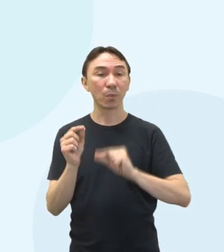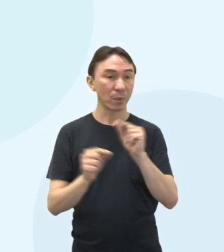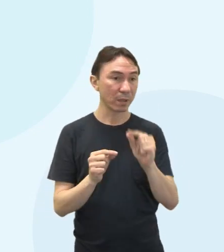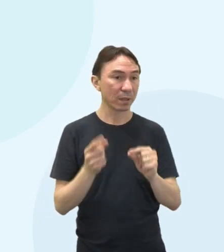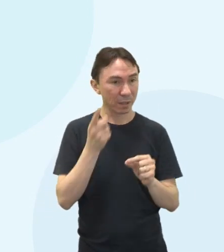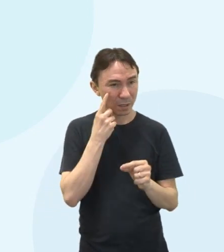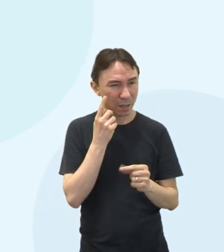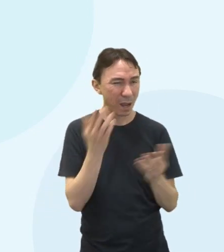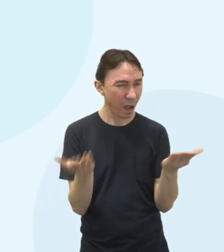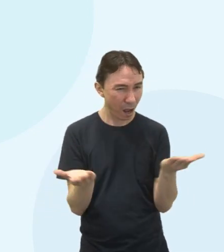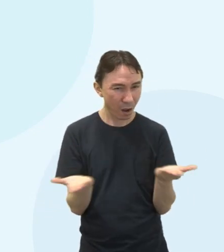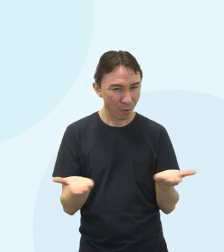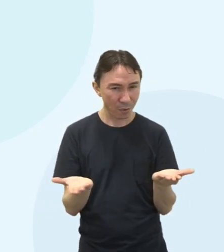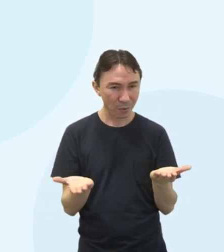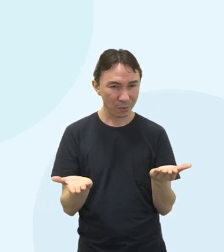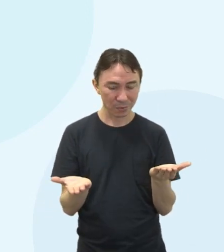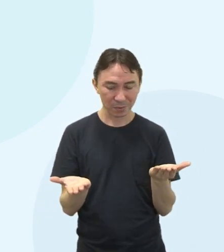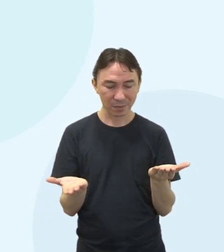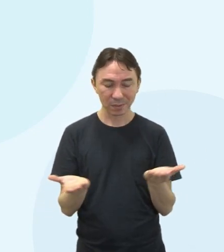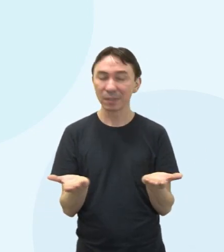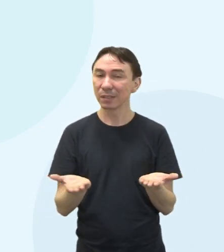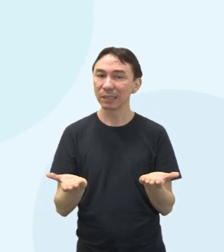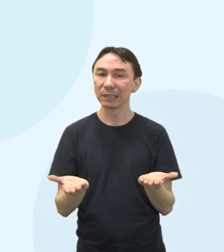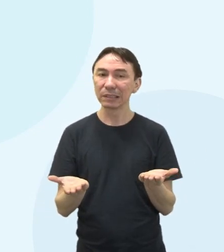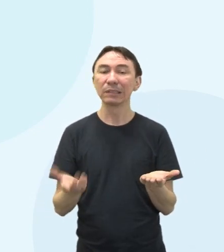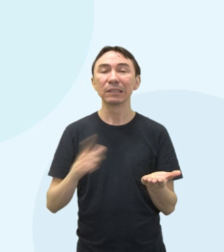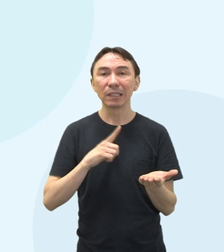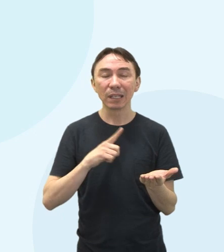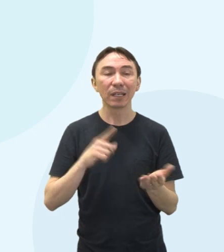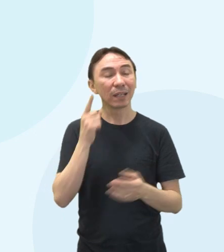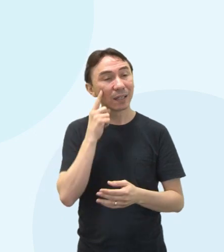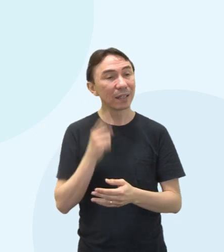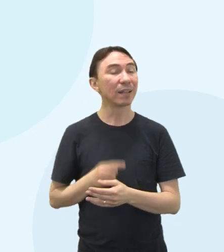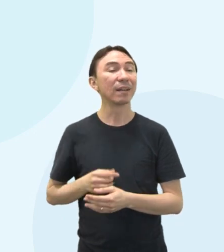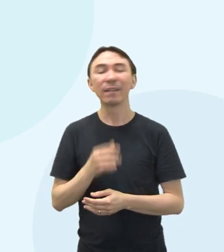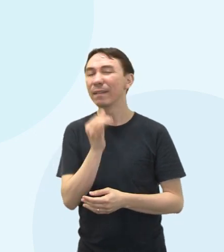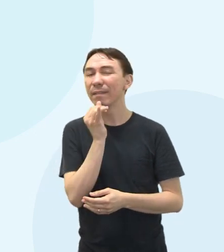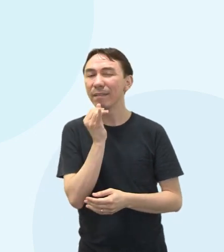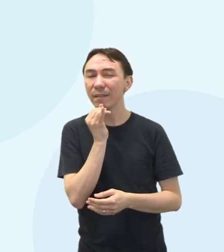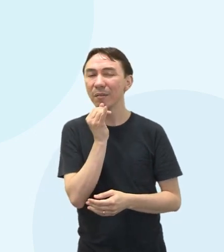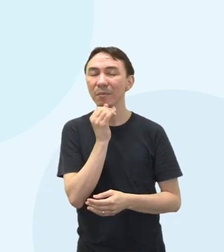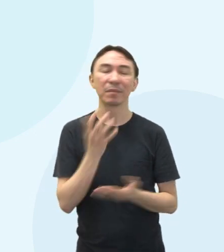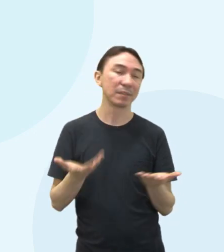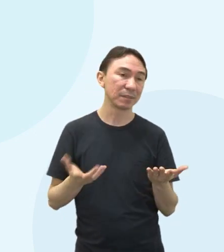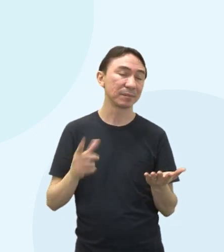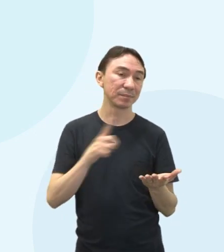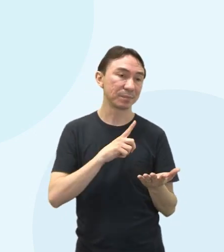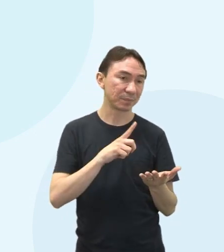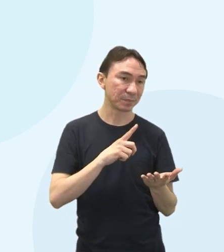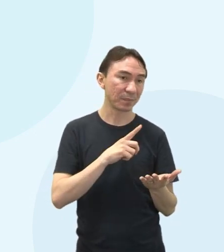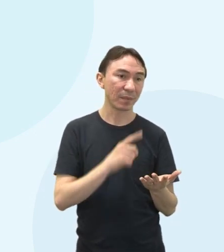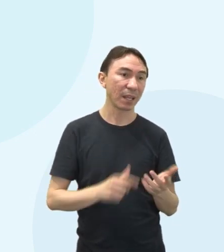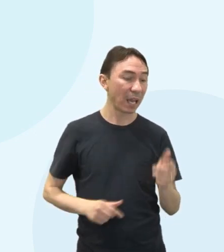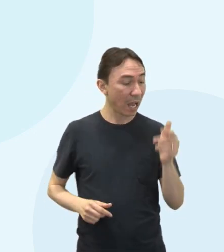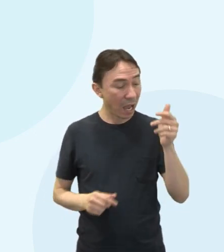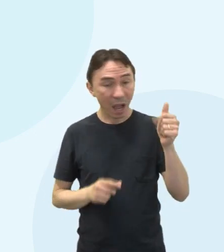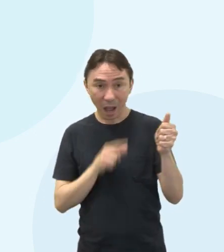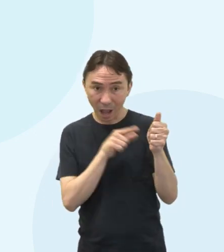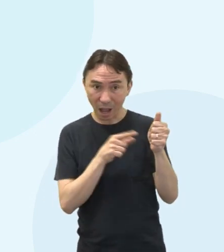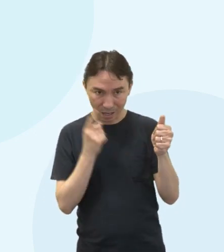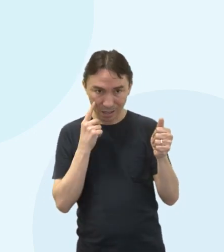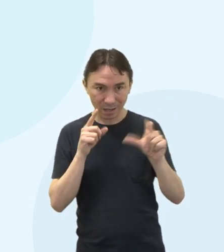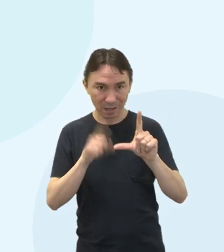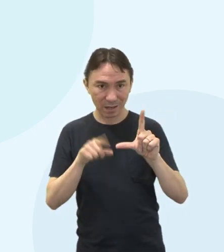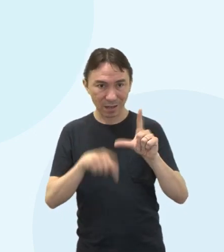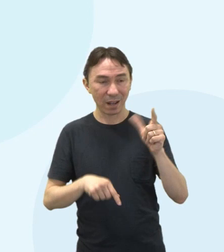iremos fazer esse dar esse exemplo a situações das habilidades anteriores na qual ou a letra A que aparece aí na